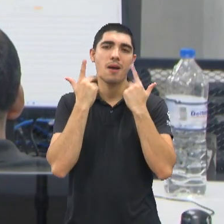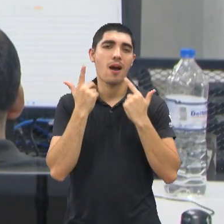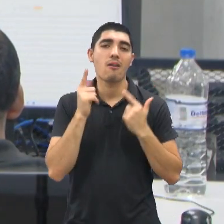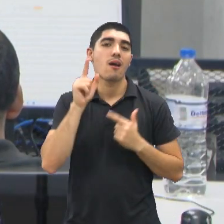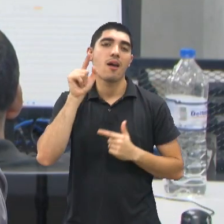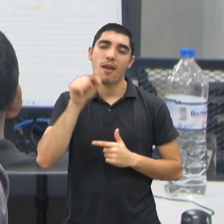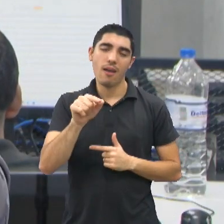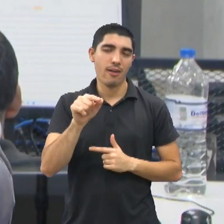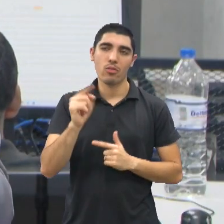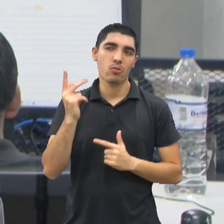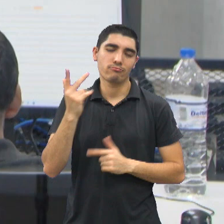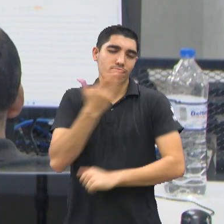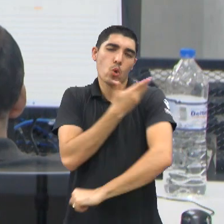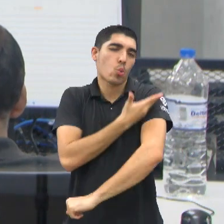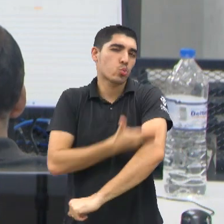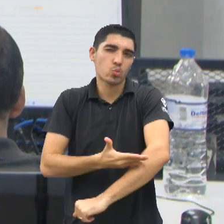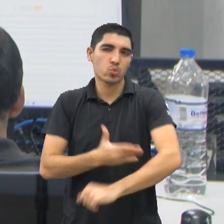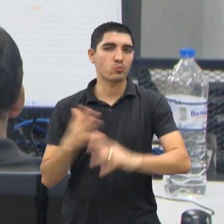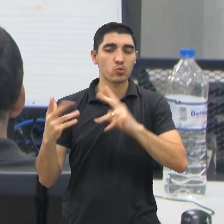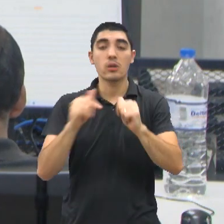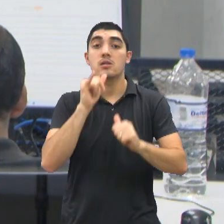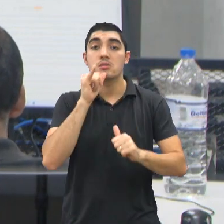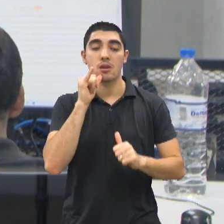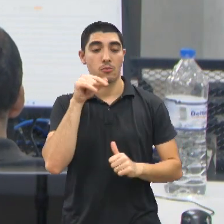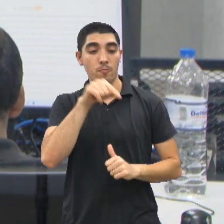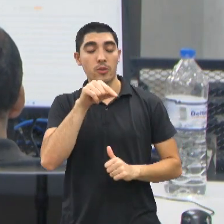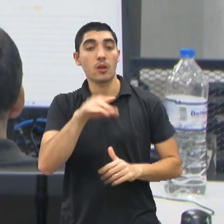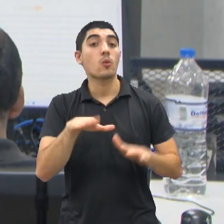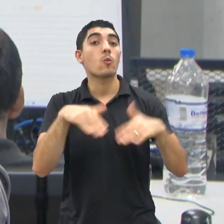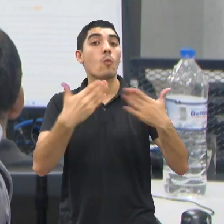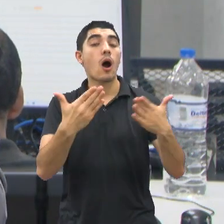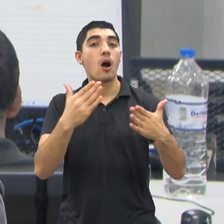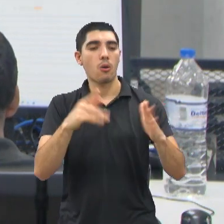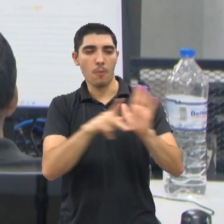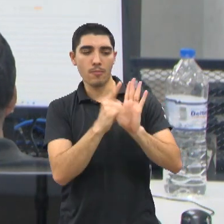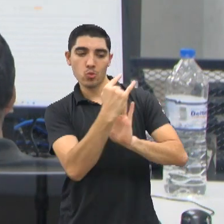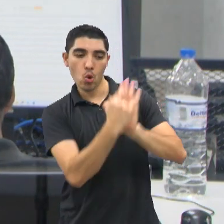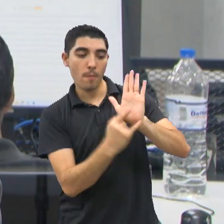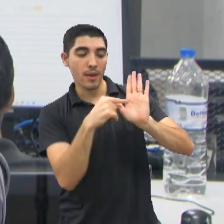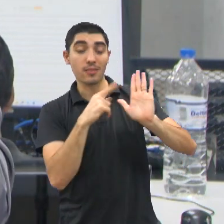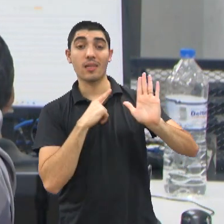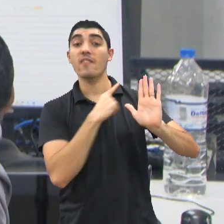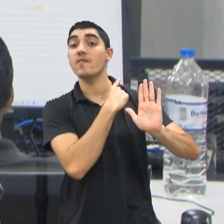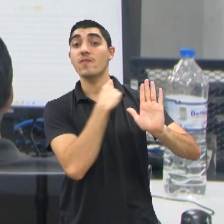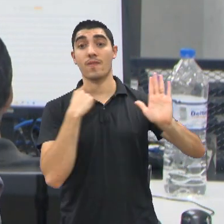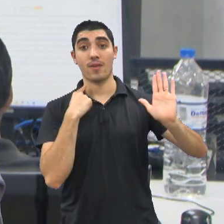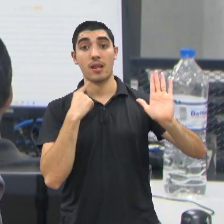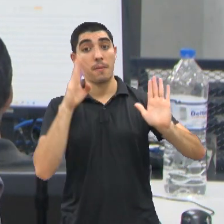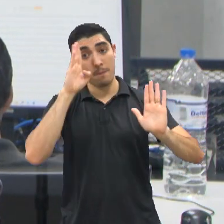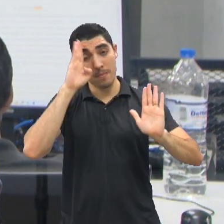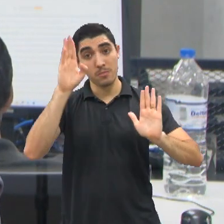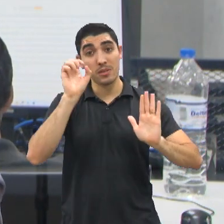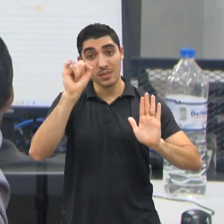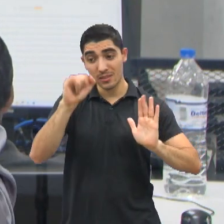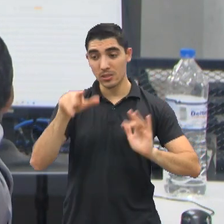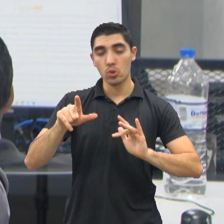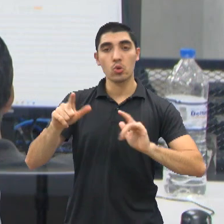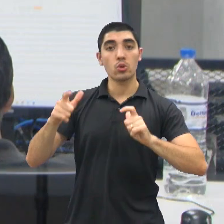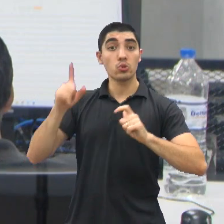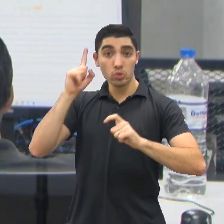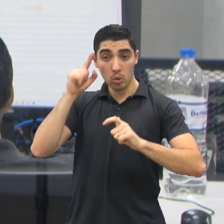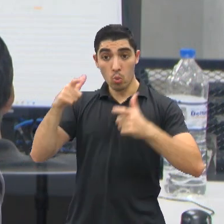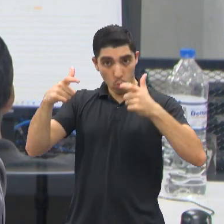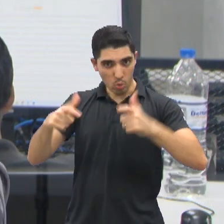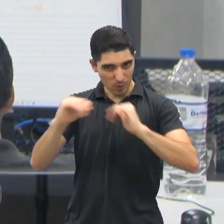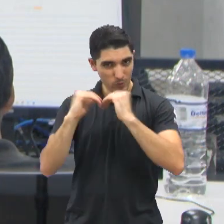super normal os vencimentos dos laudos Principalmente quando diminui a quantidade de jogos no local e o que